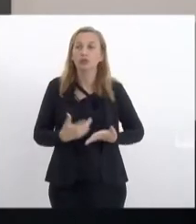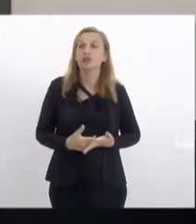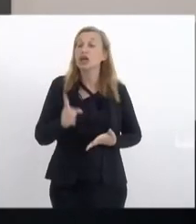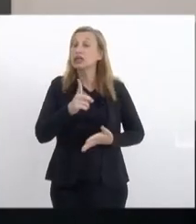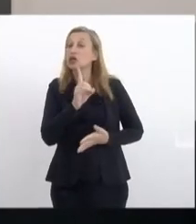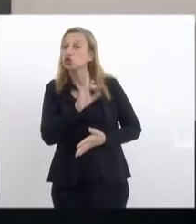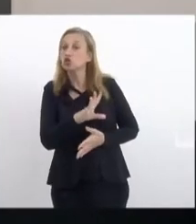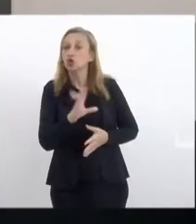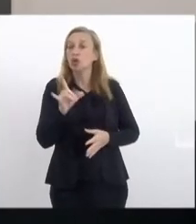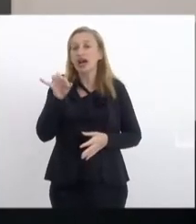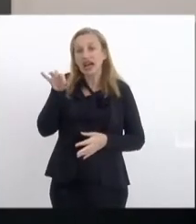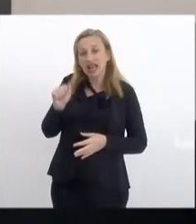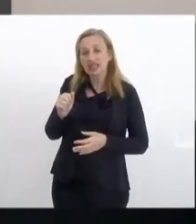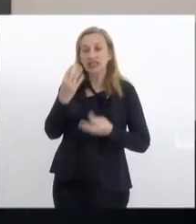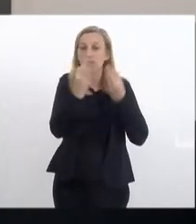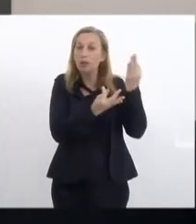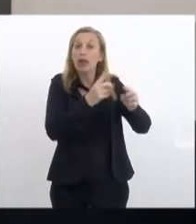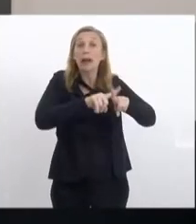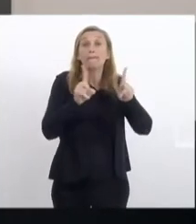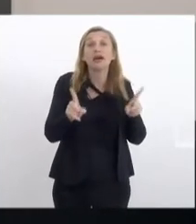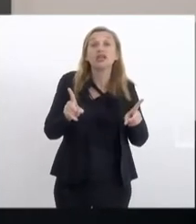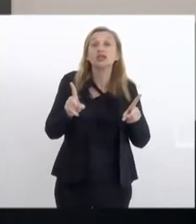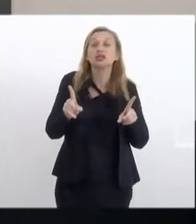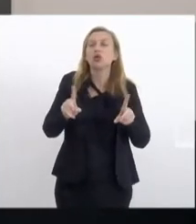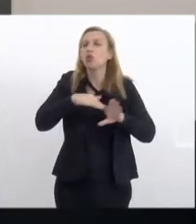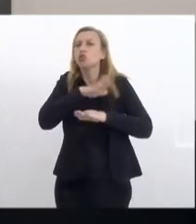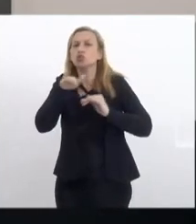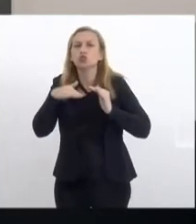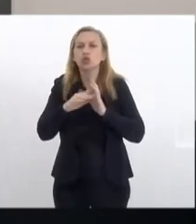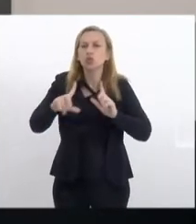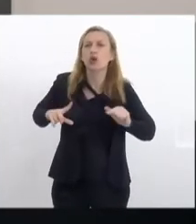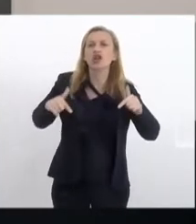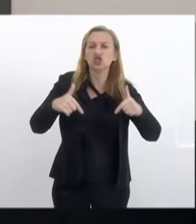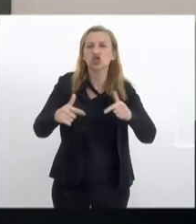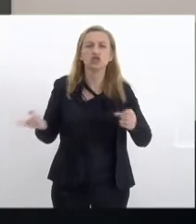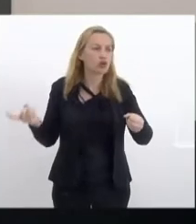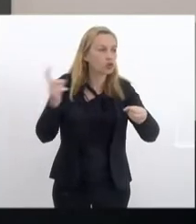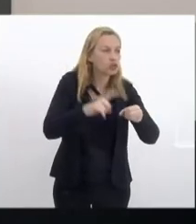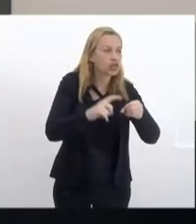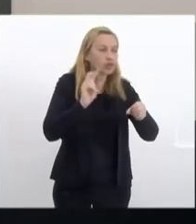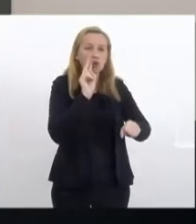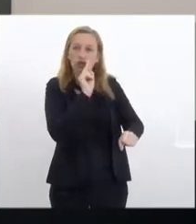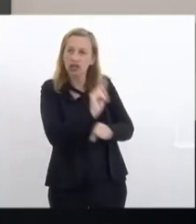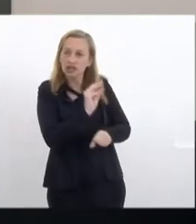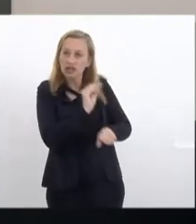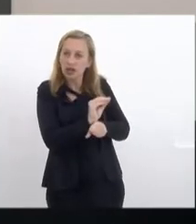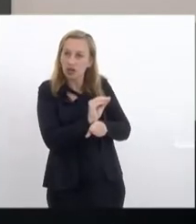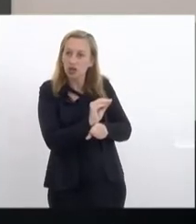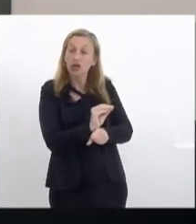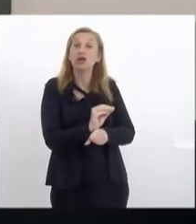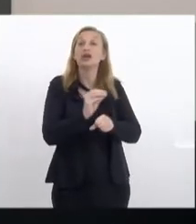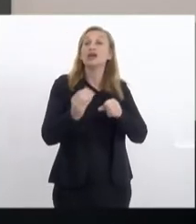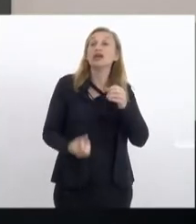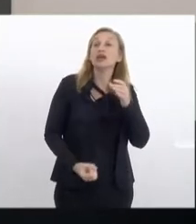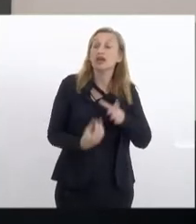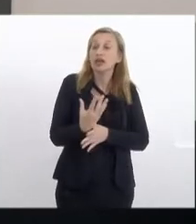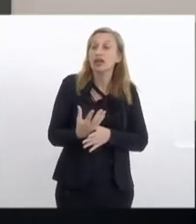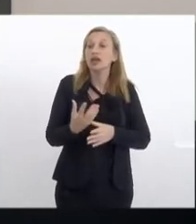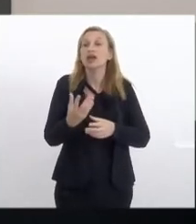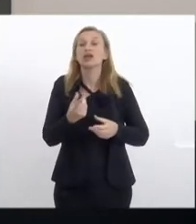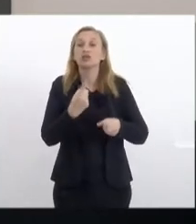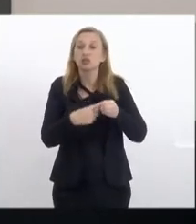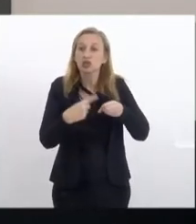só com as clínicas terapêuticas, mas com todas as ações voltadas à prevenção, em realizar em